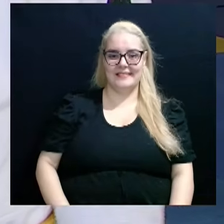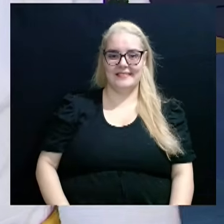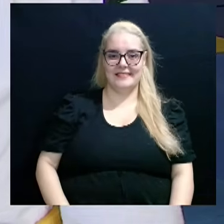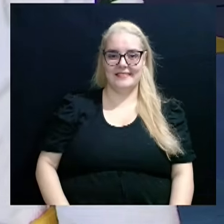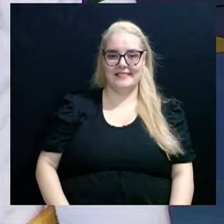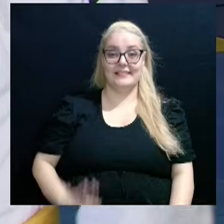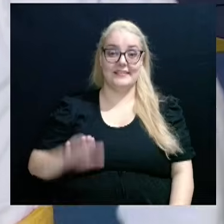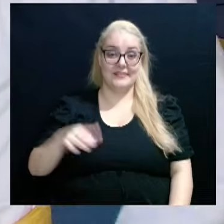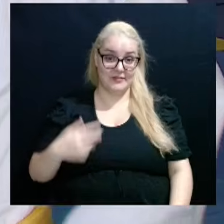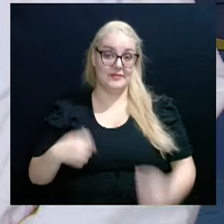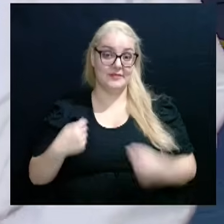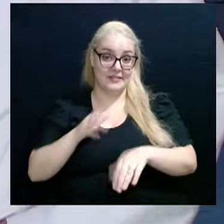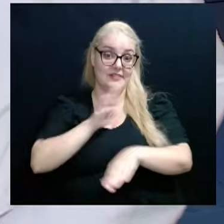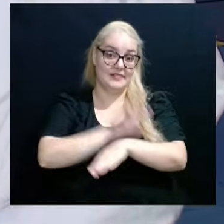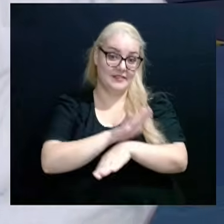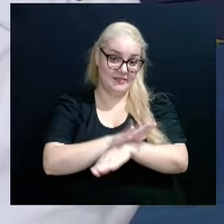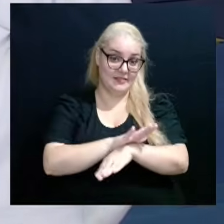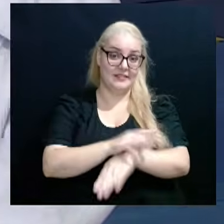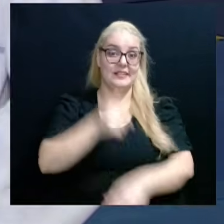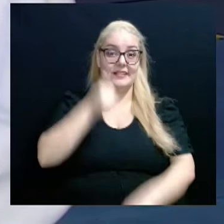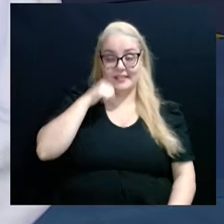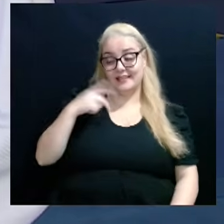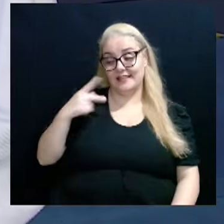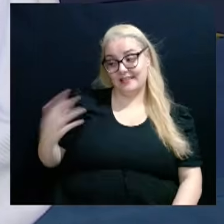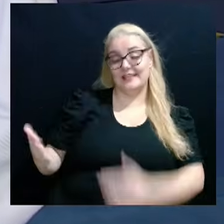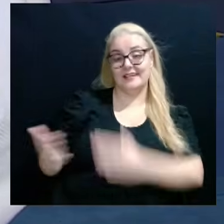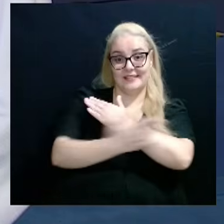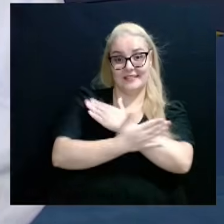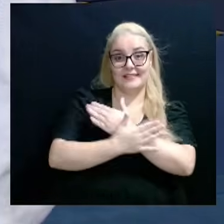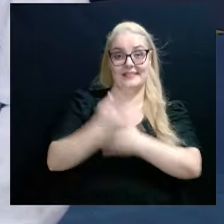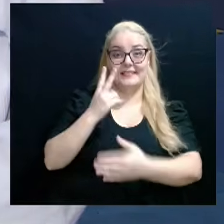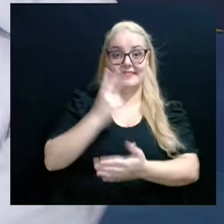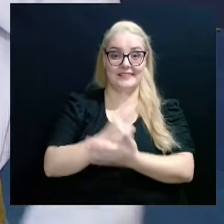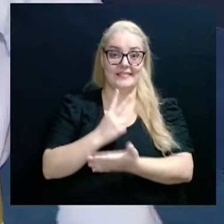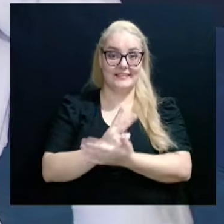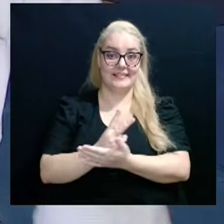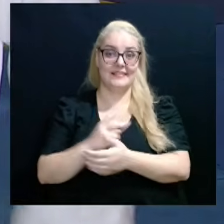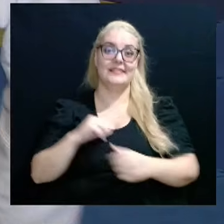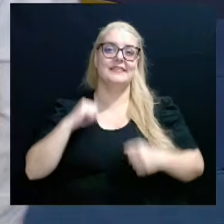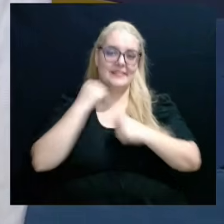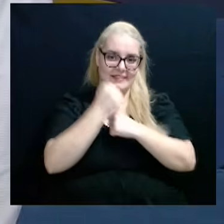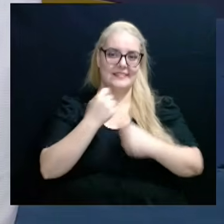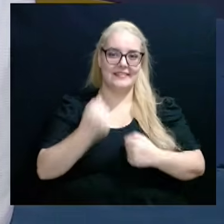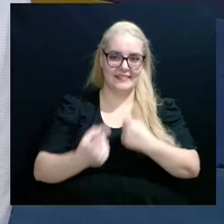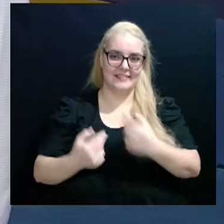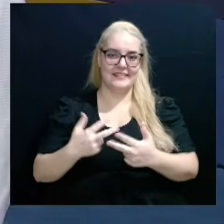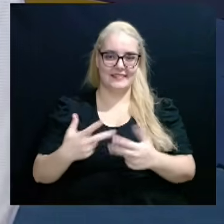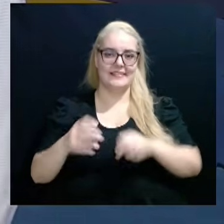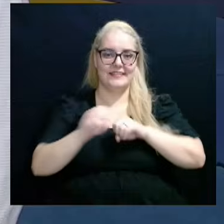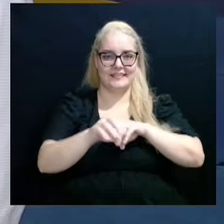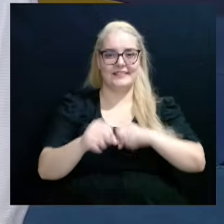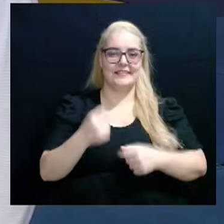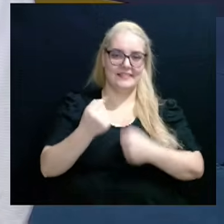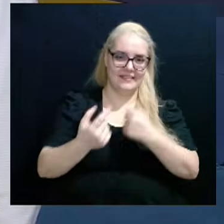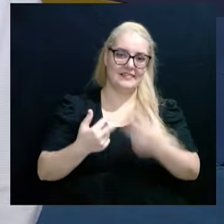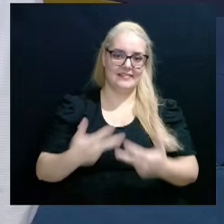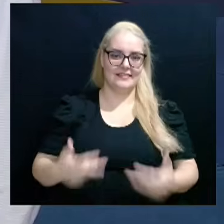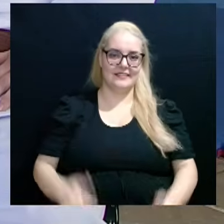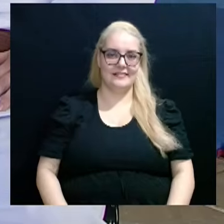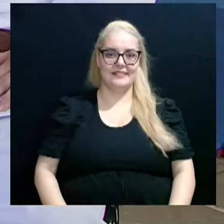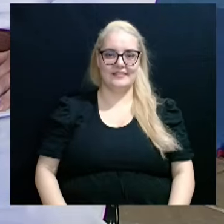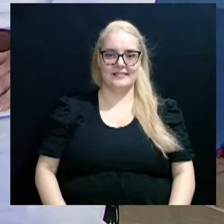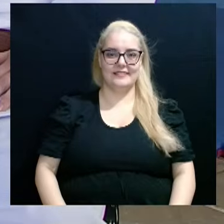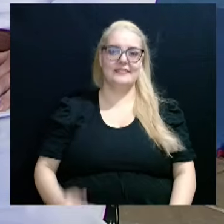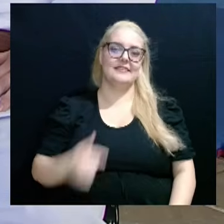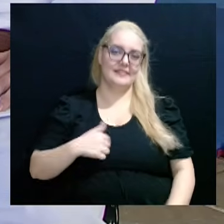ajuda, ela sempre vai me ajudar. E ela sempre vai me defender alguma coisa e ensinar alguma coisa que ainda eu posso aprender.